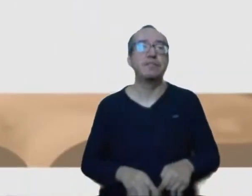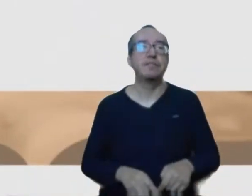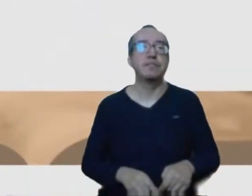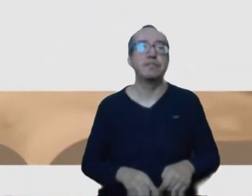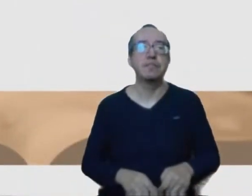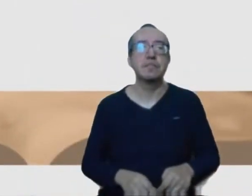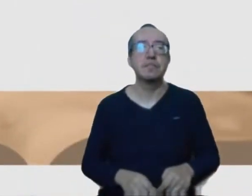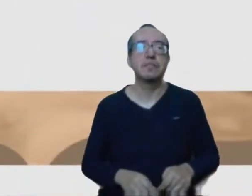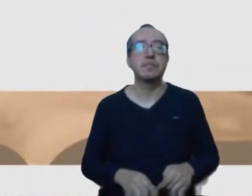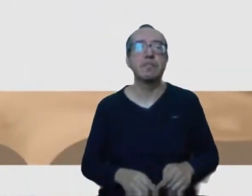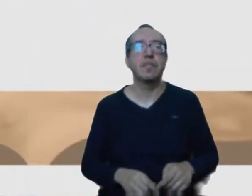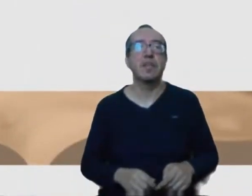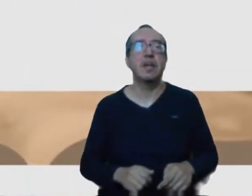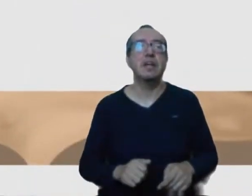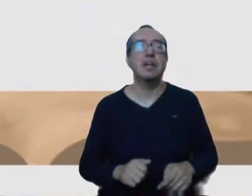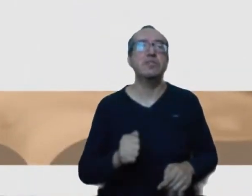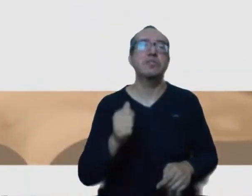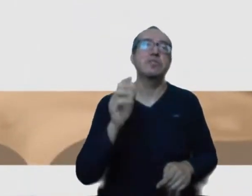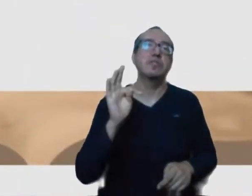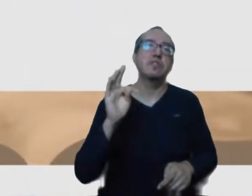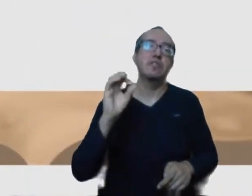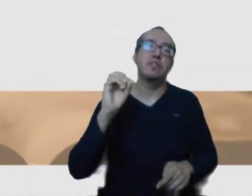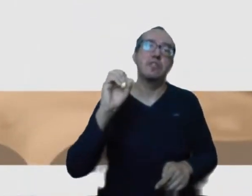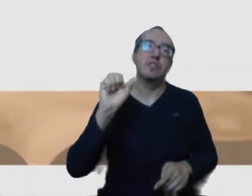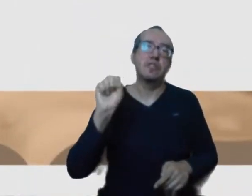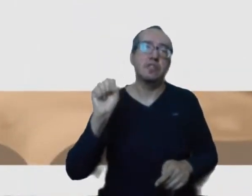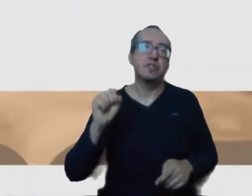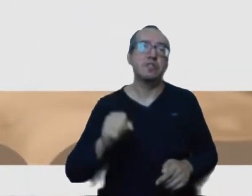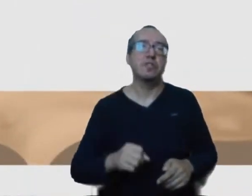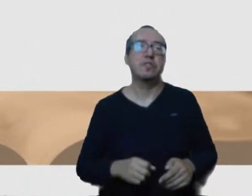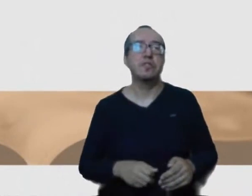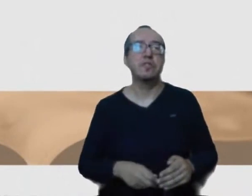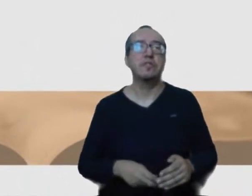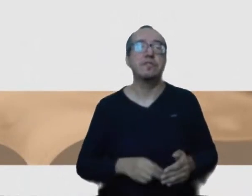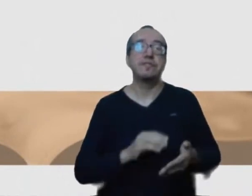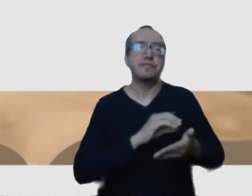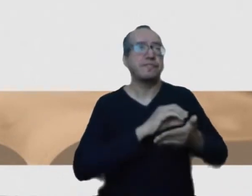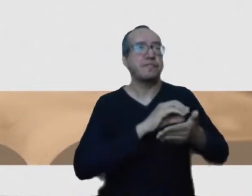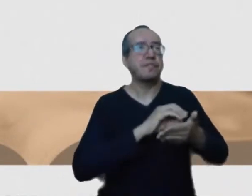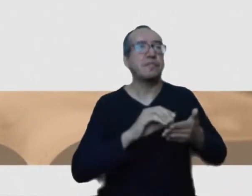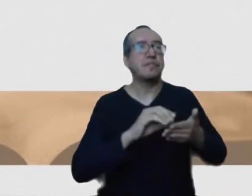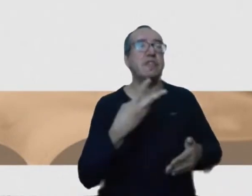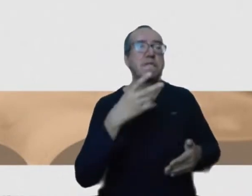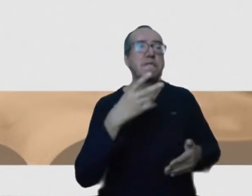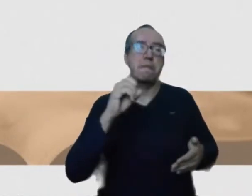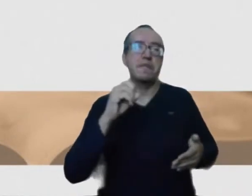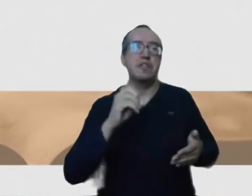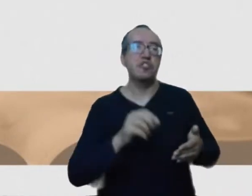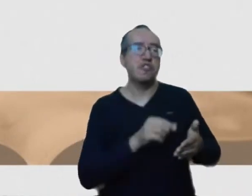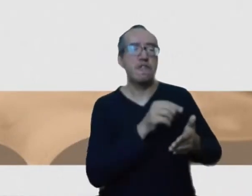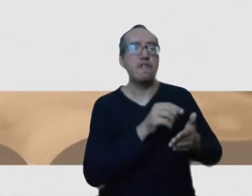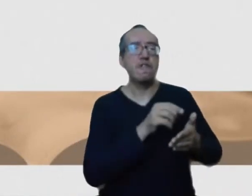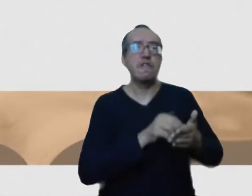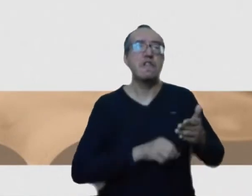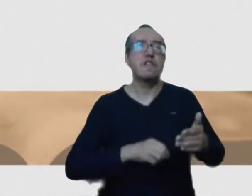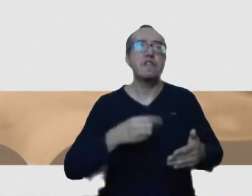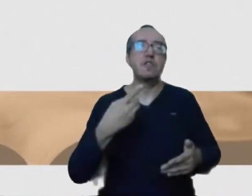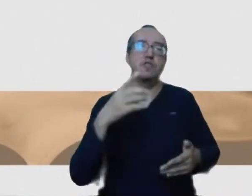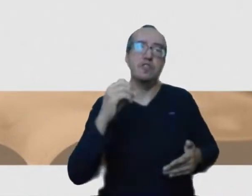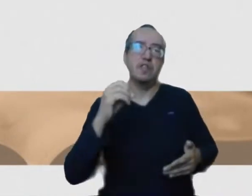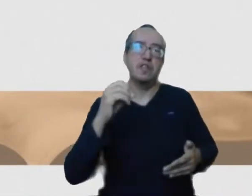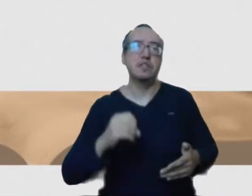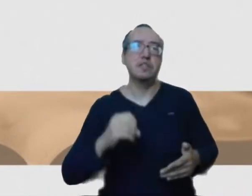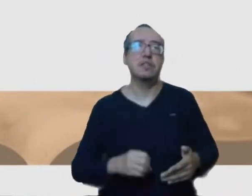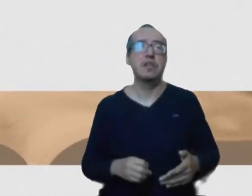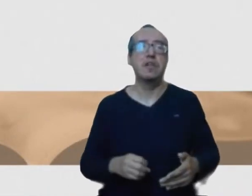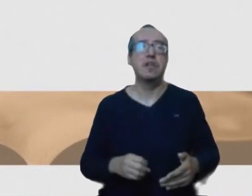20 do livro de Atos diz assim: Paulo, porém, descendo inclinou-se